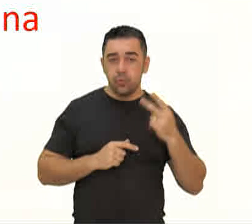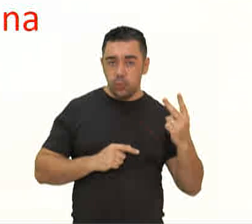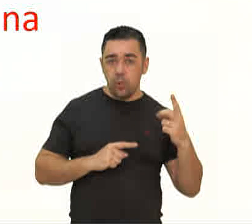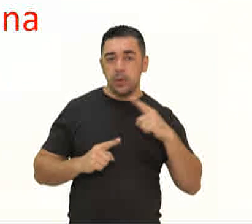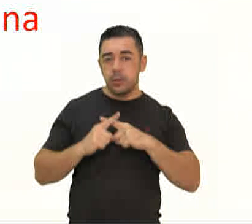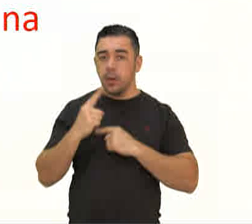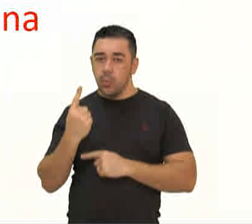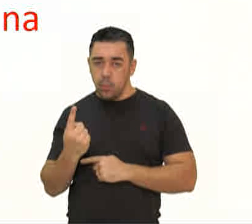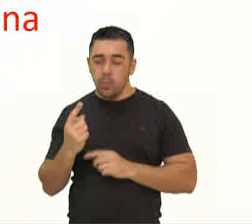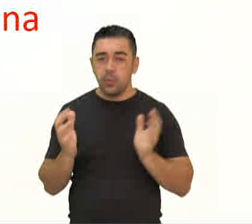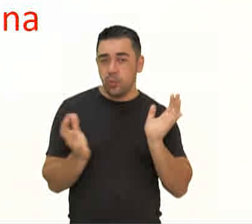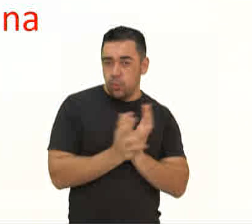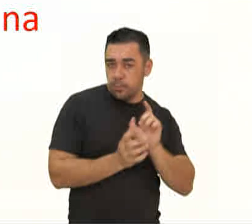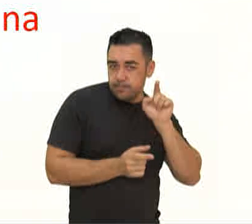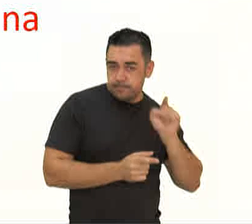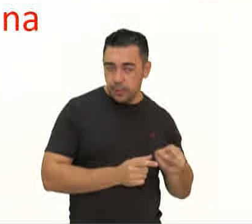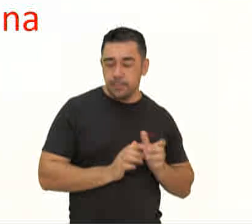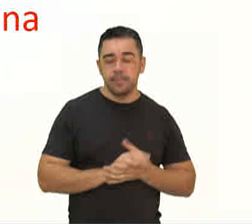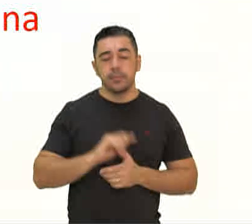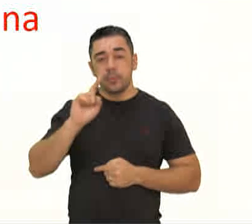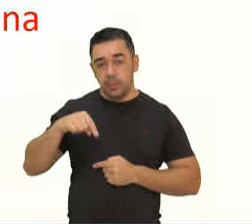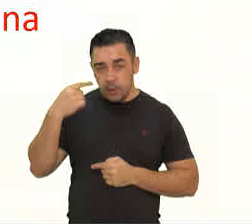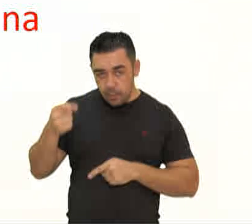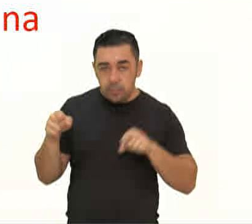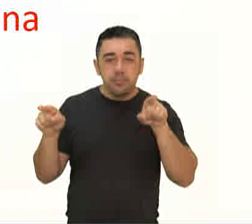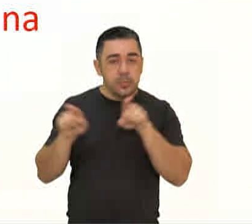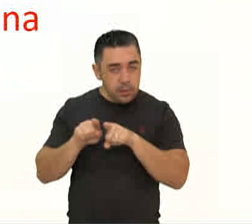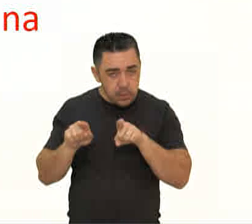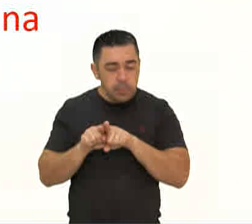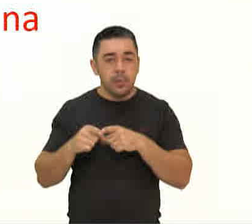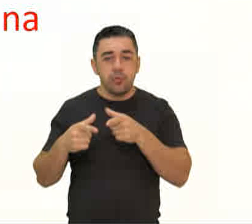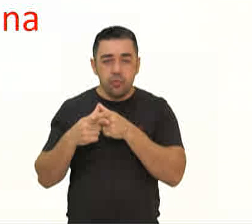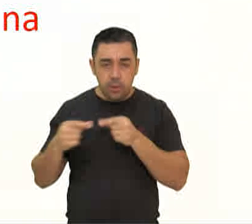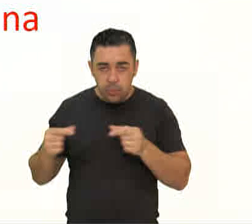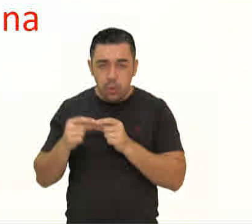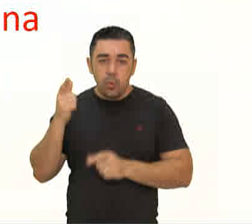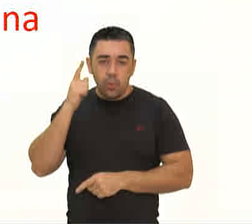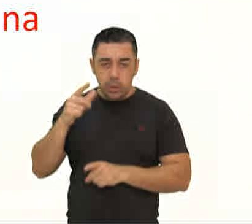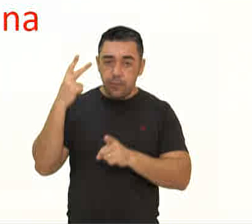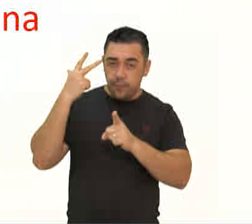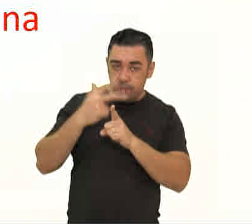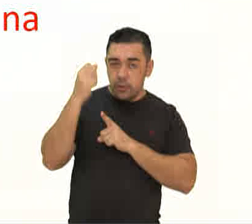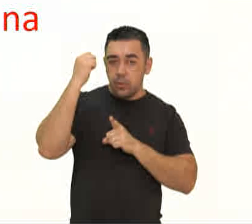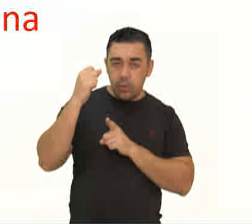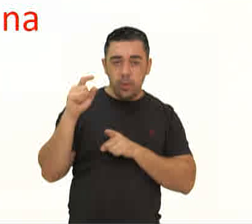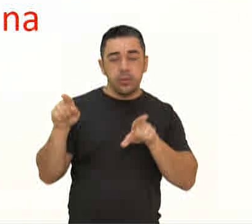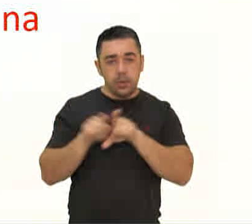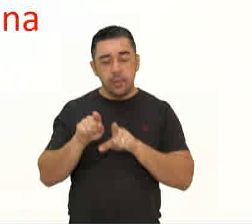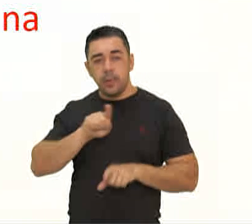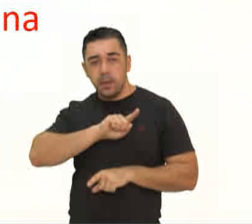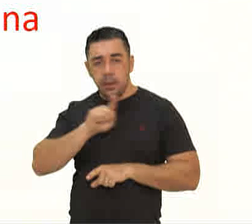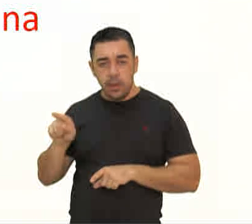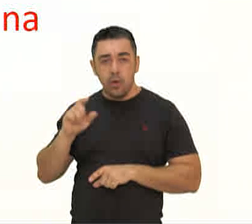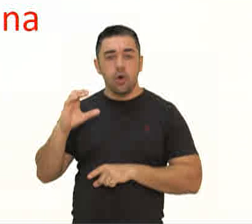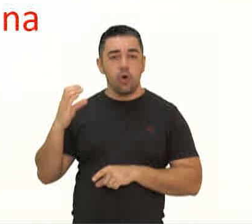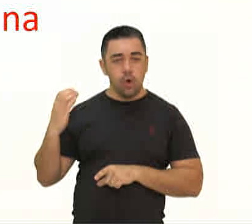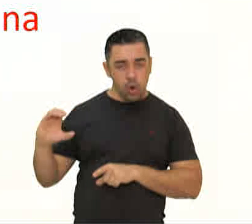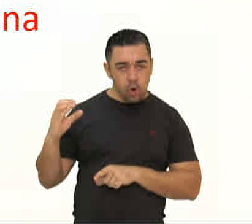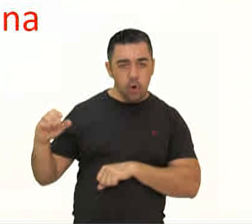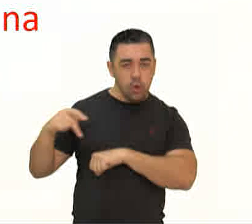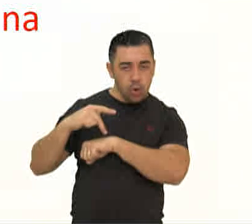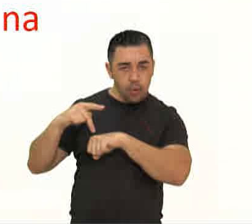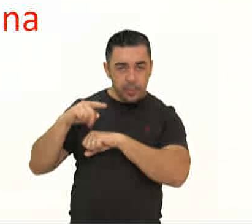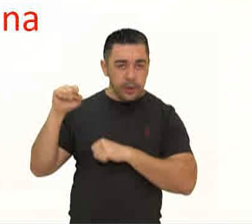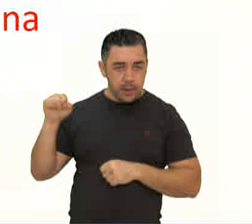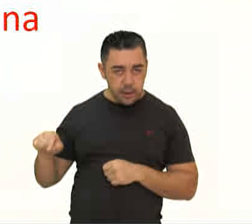os senegaleses. Após a seleção japonesa conseguir sua primeira vitória em cima de uma seleção sul-americana,